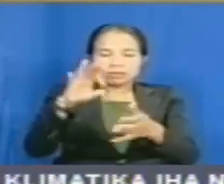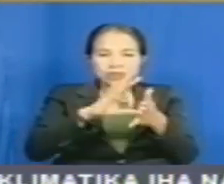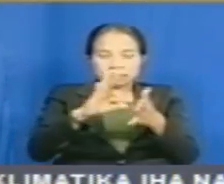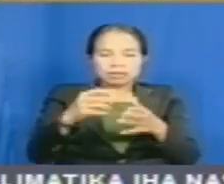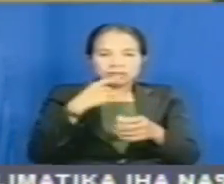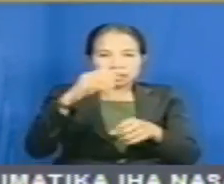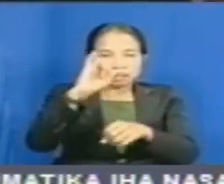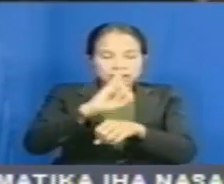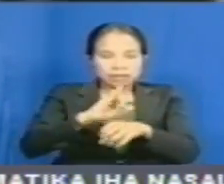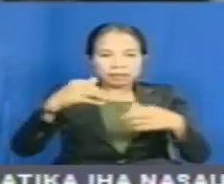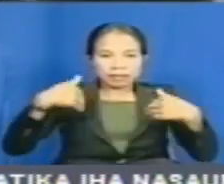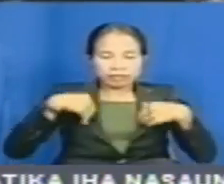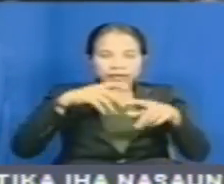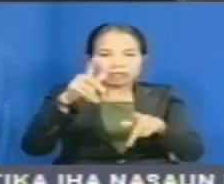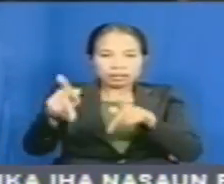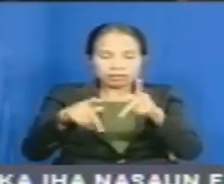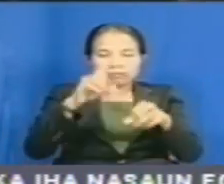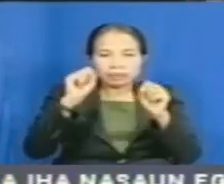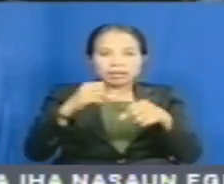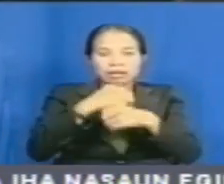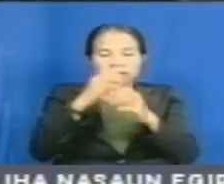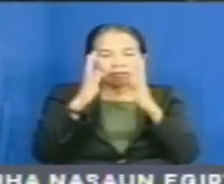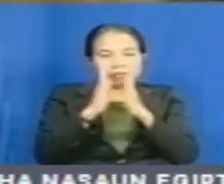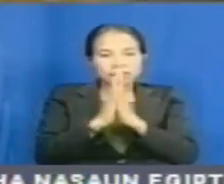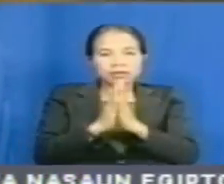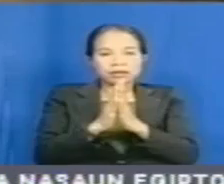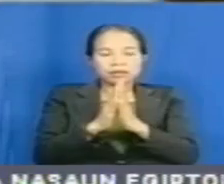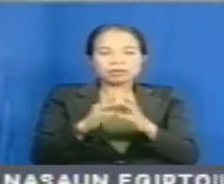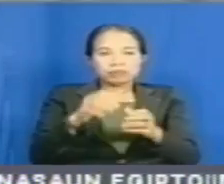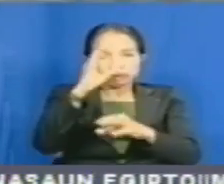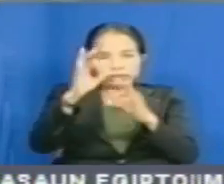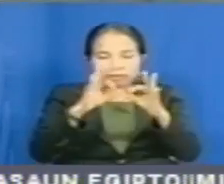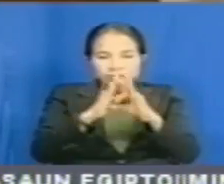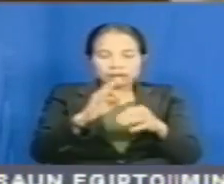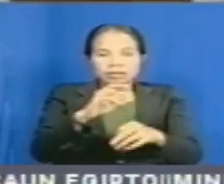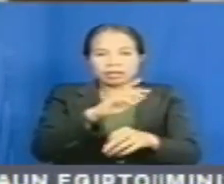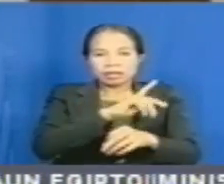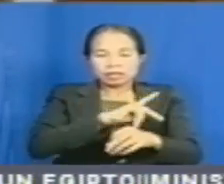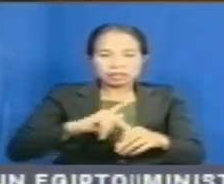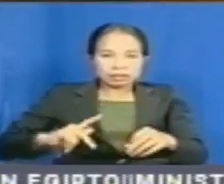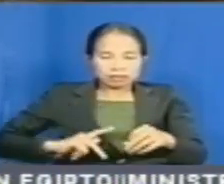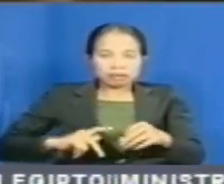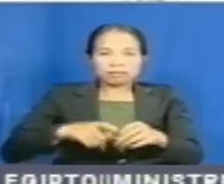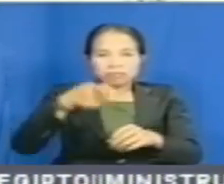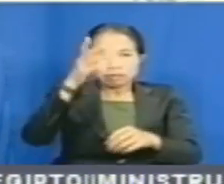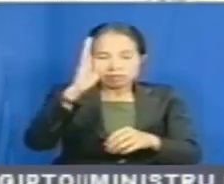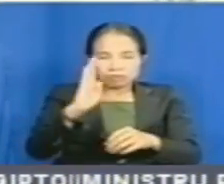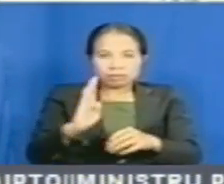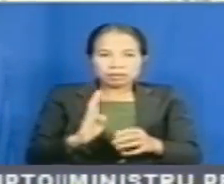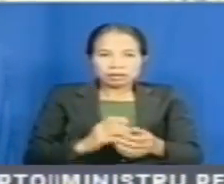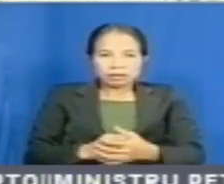Capela Neveiha, atu Saranisira Bela Loração, o de Hamietin Liu, fiar Saranisiranian, Bama Roma.